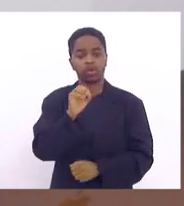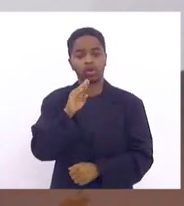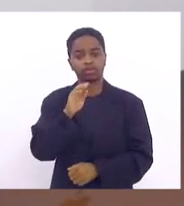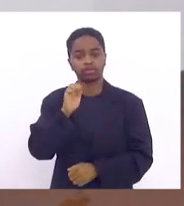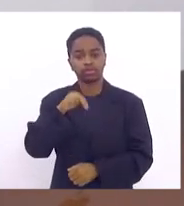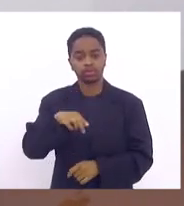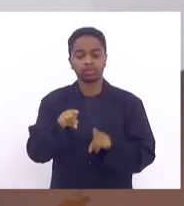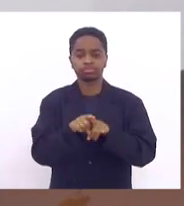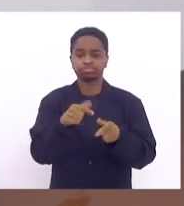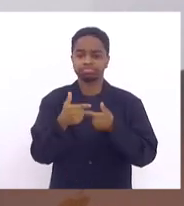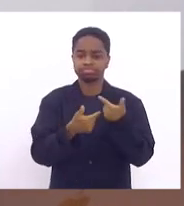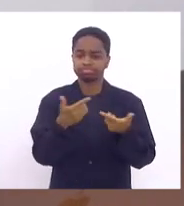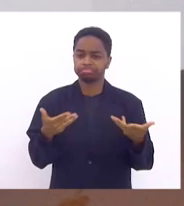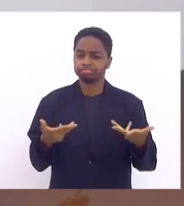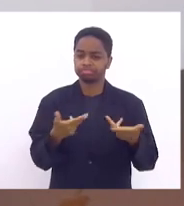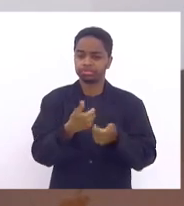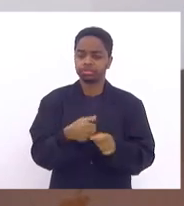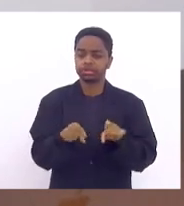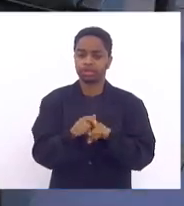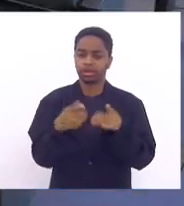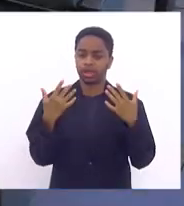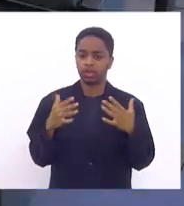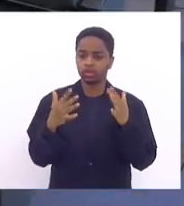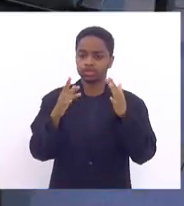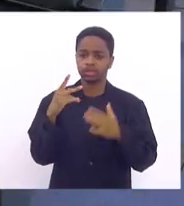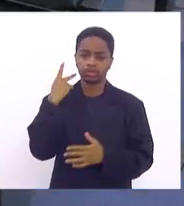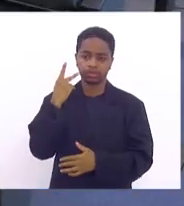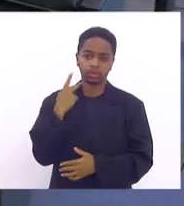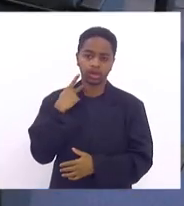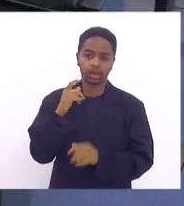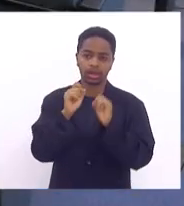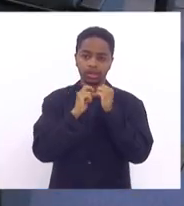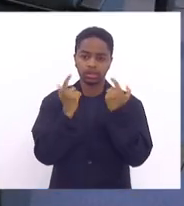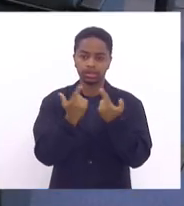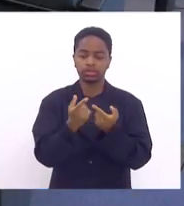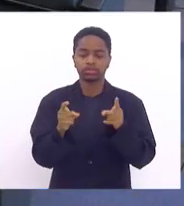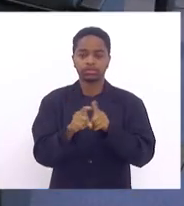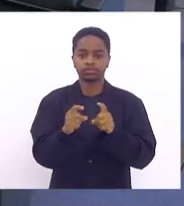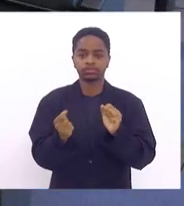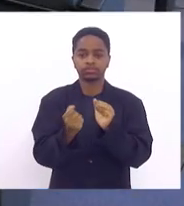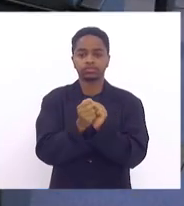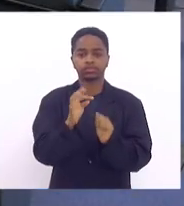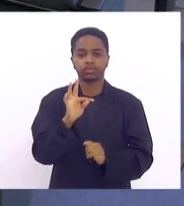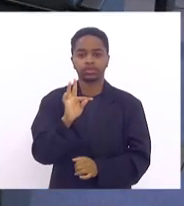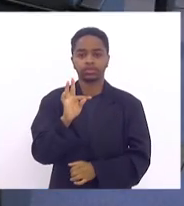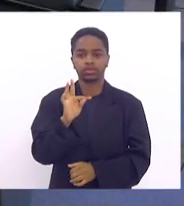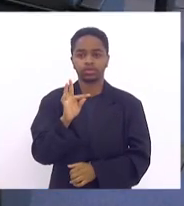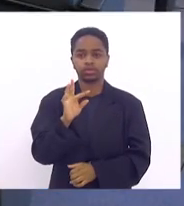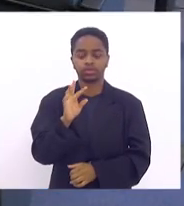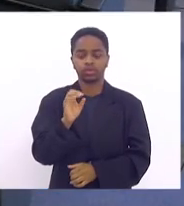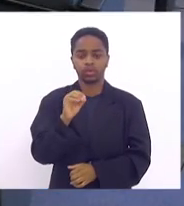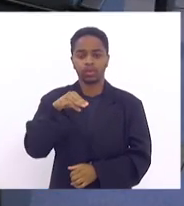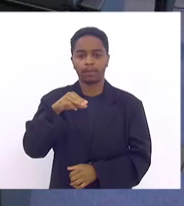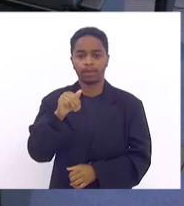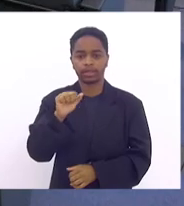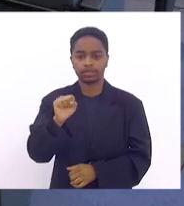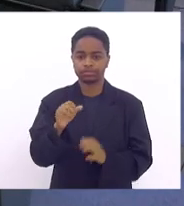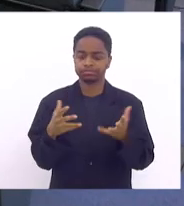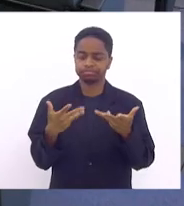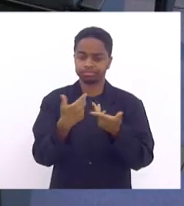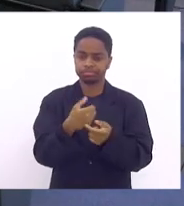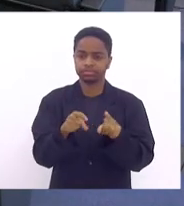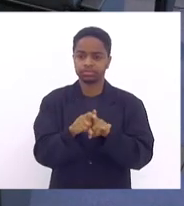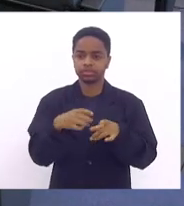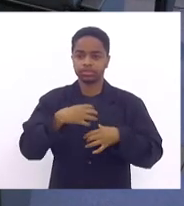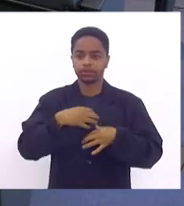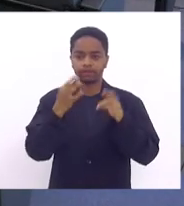elogiado na na da alerge e também ao lado do Dr Don Tomás né um talento um brilhante aí e eu fico muito feliz